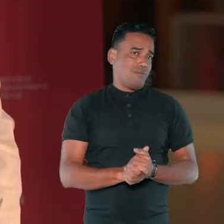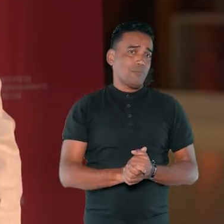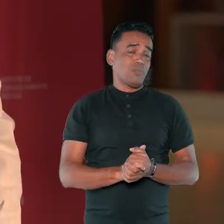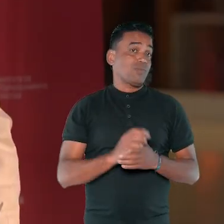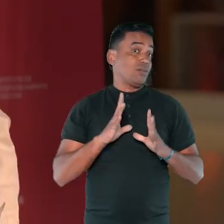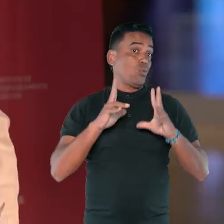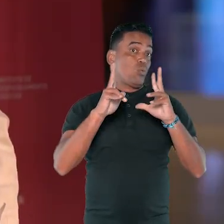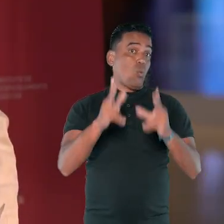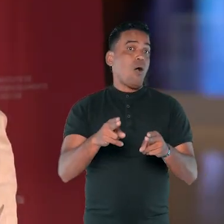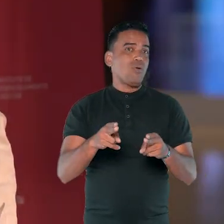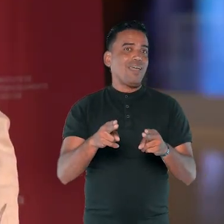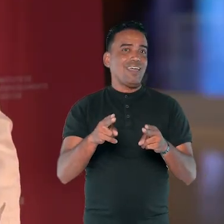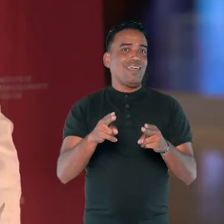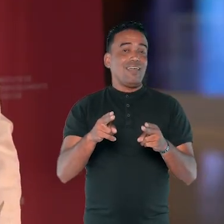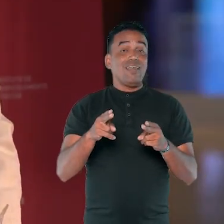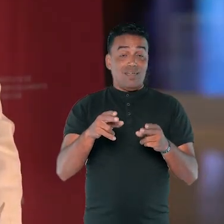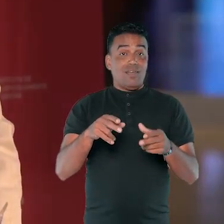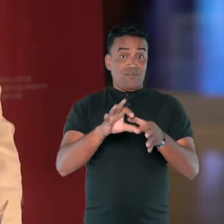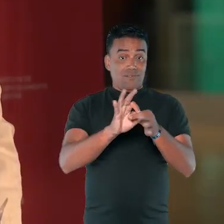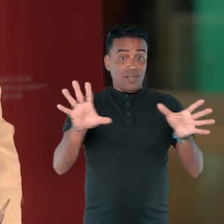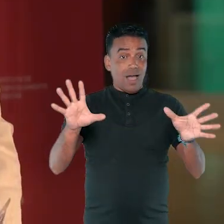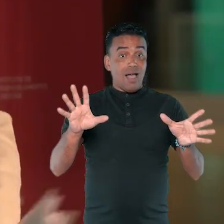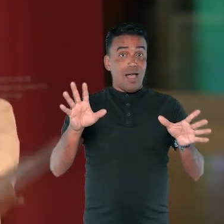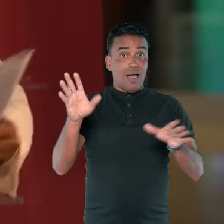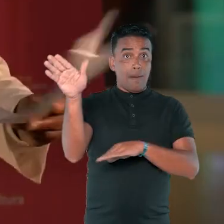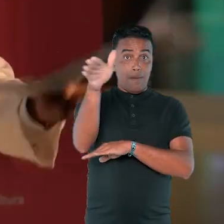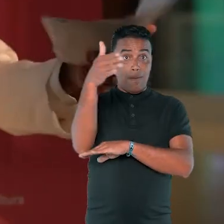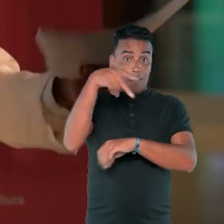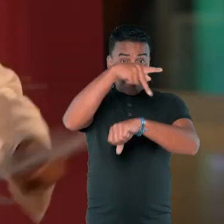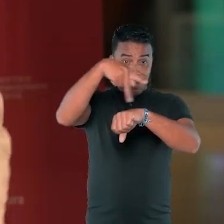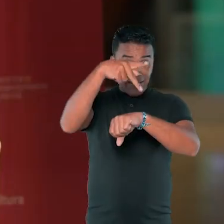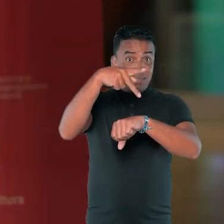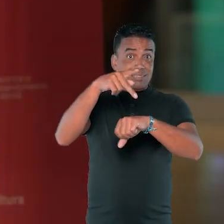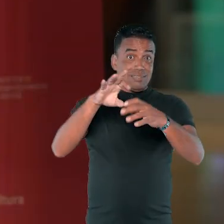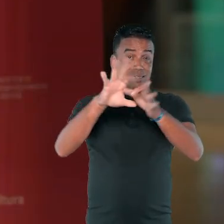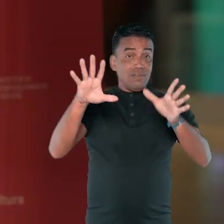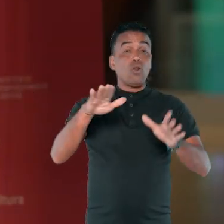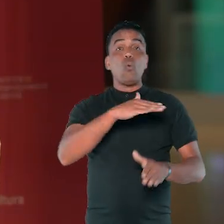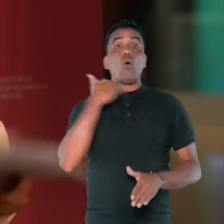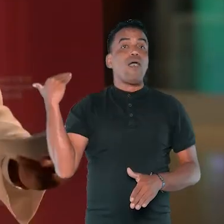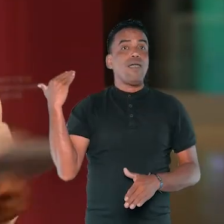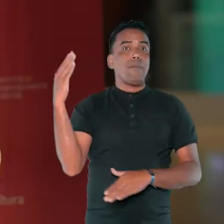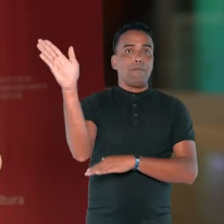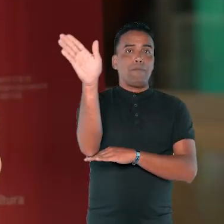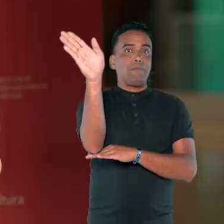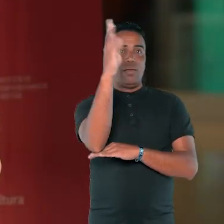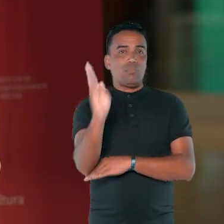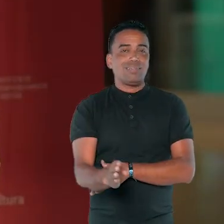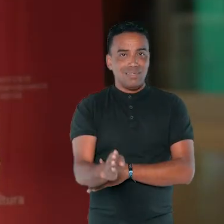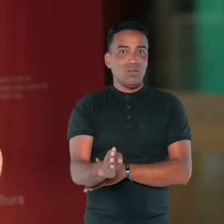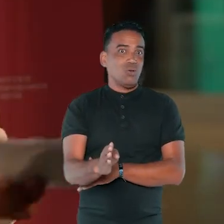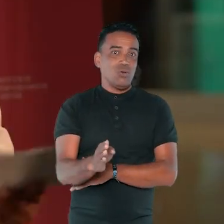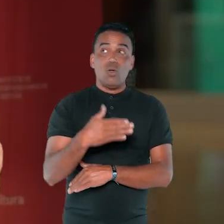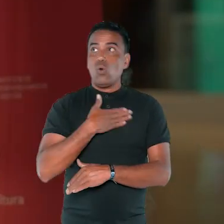hino da escola, né? Ou ficar a pátria livre, ou morrer pelo Brasil. Eu adoro, esse é o hino que eu mais gosto, na verdade. Gosto mais até do que do hino